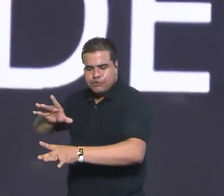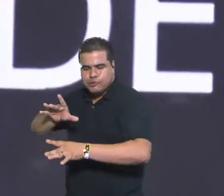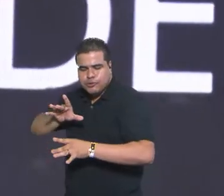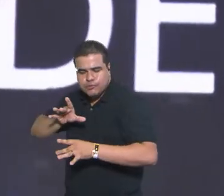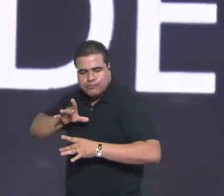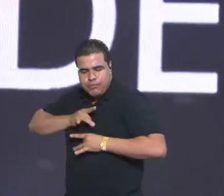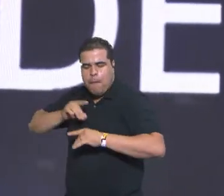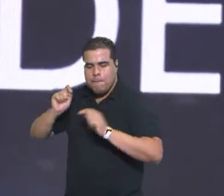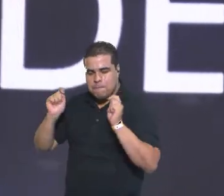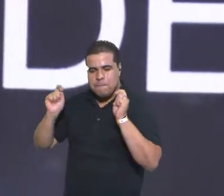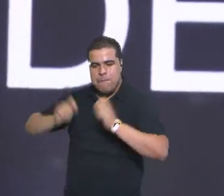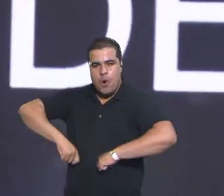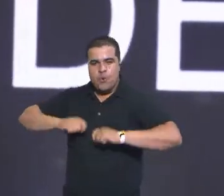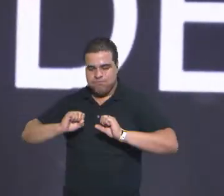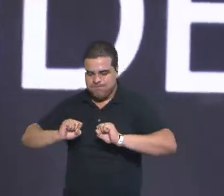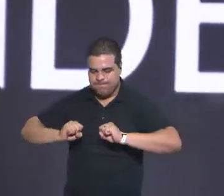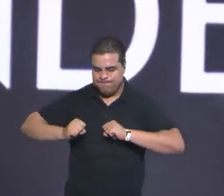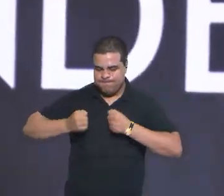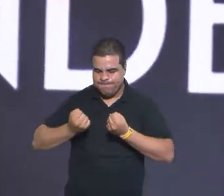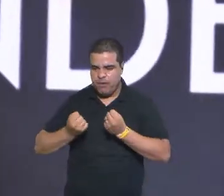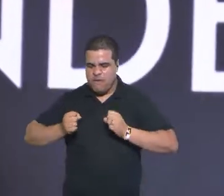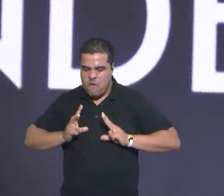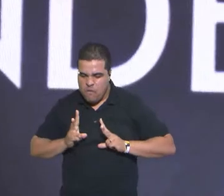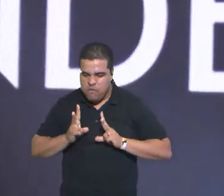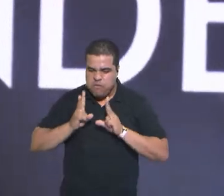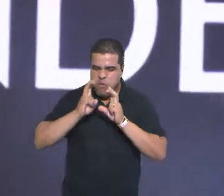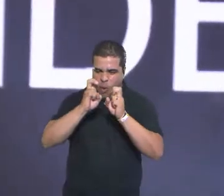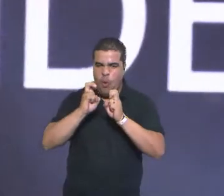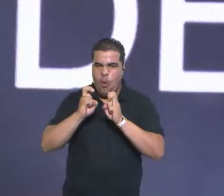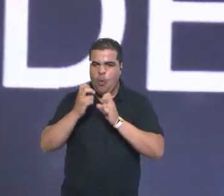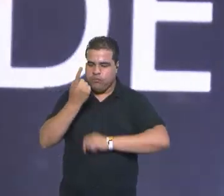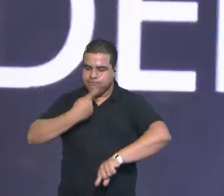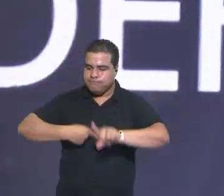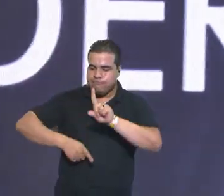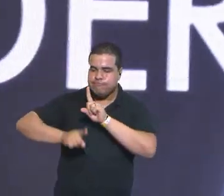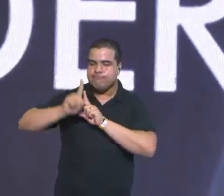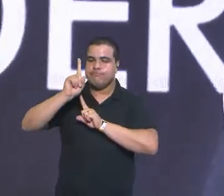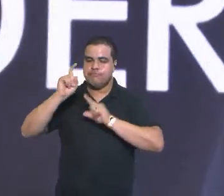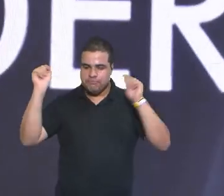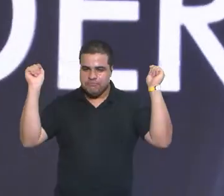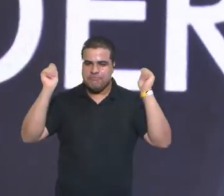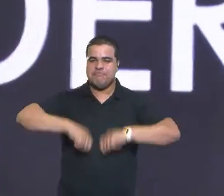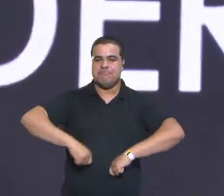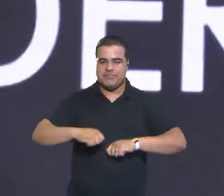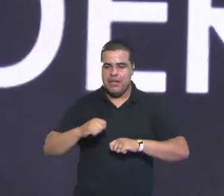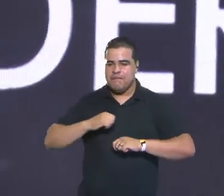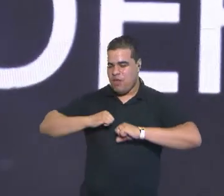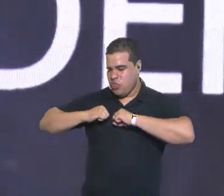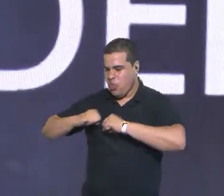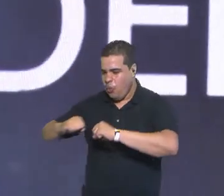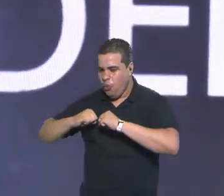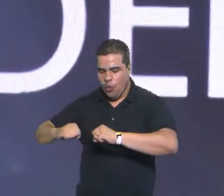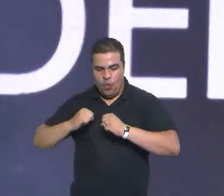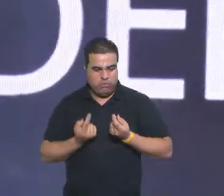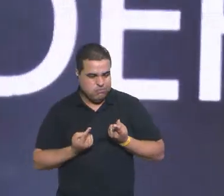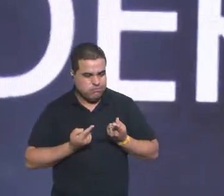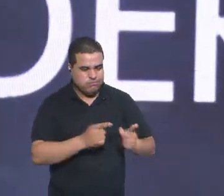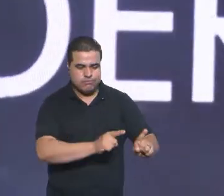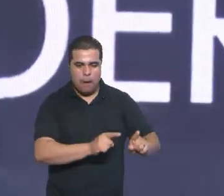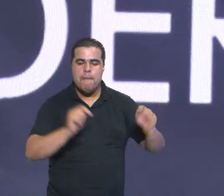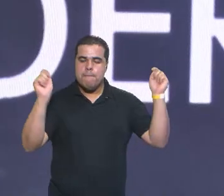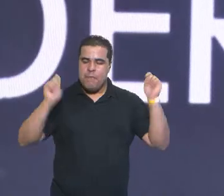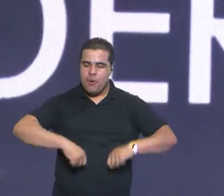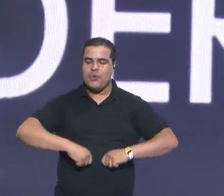tua armadura não sei e como está precisando ouvir